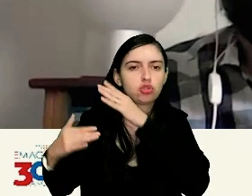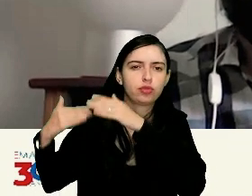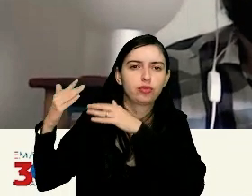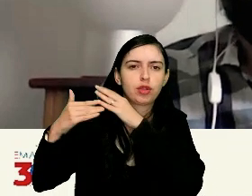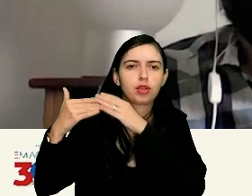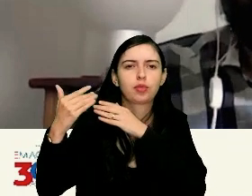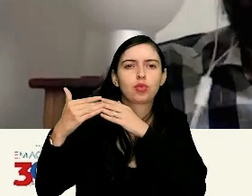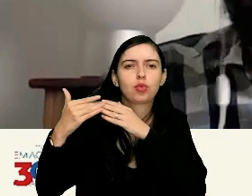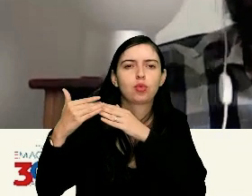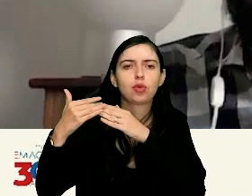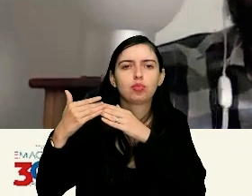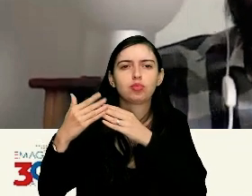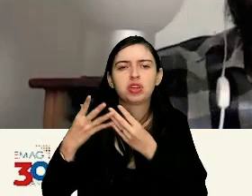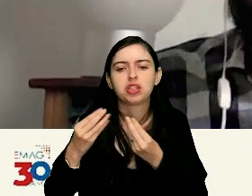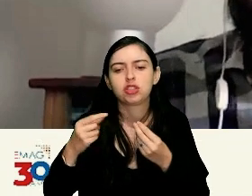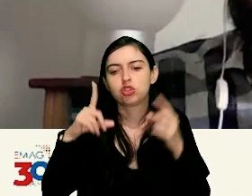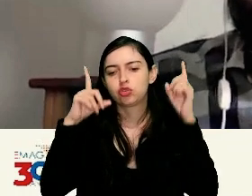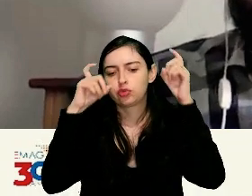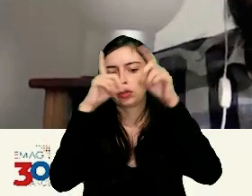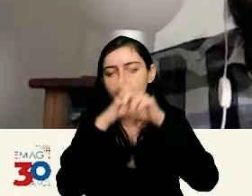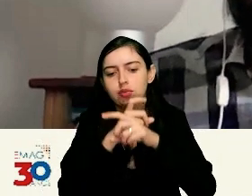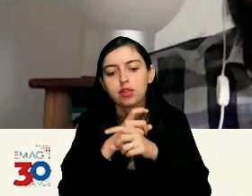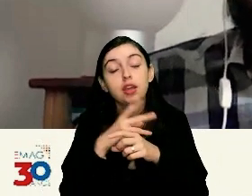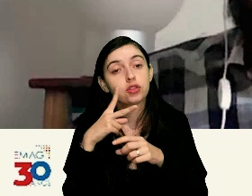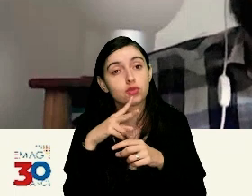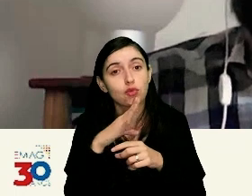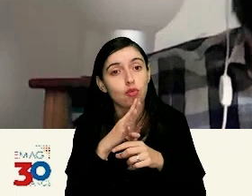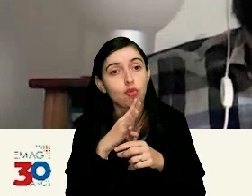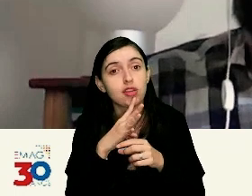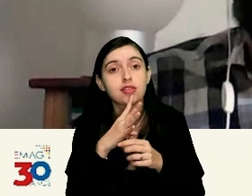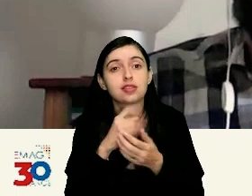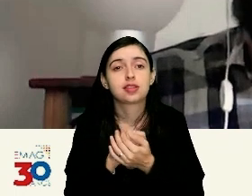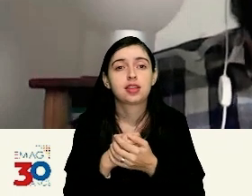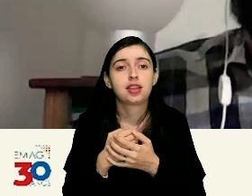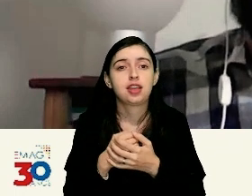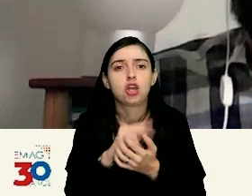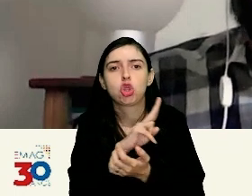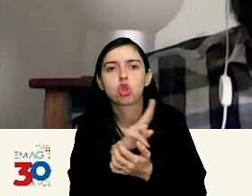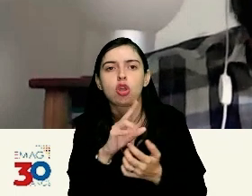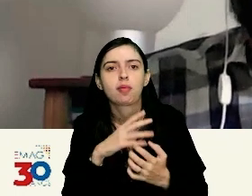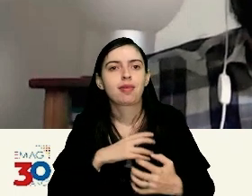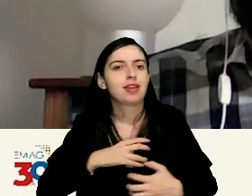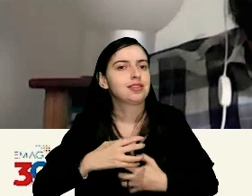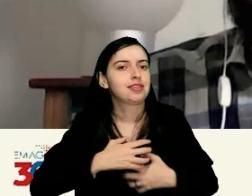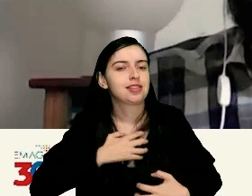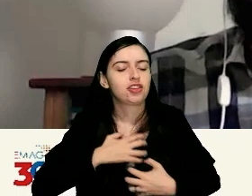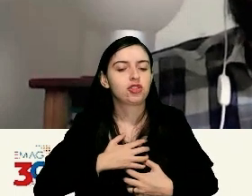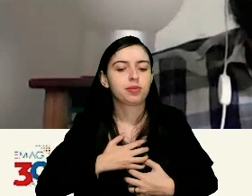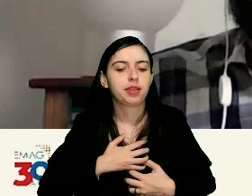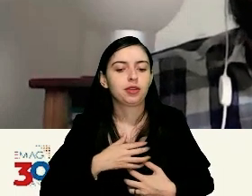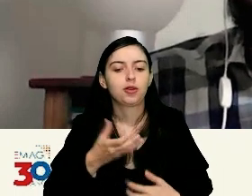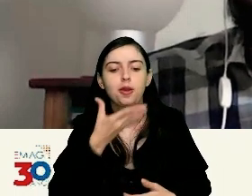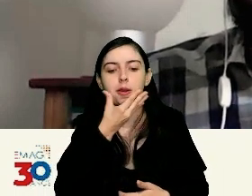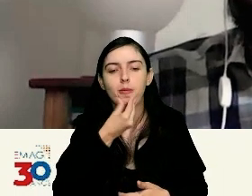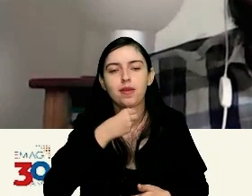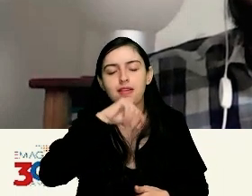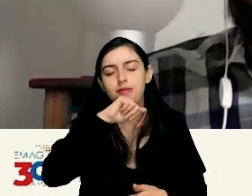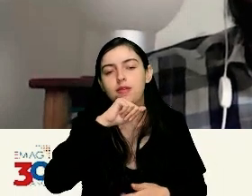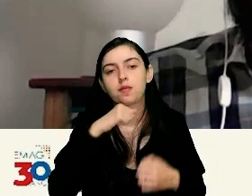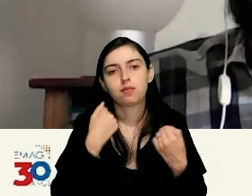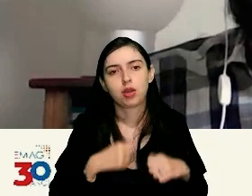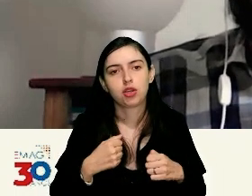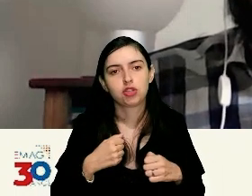grande dificuldade de reconhecer e nomear sentimentos, a paternidade ela pode ser justamente